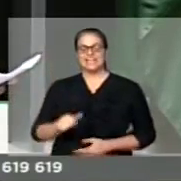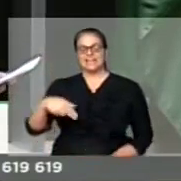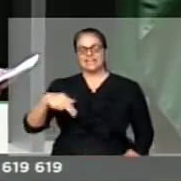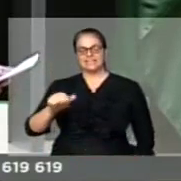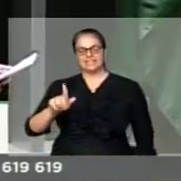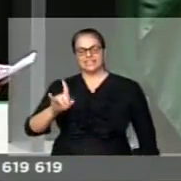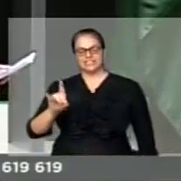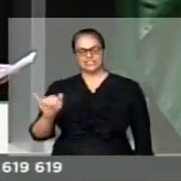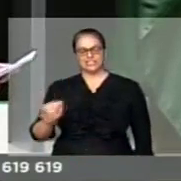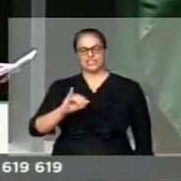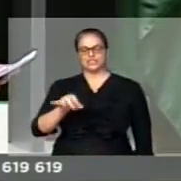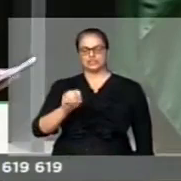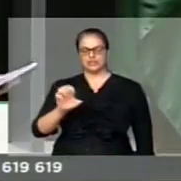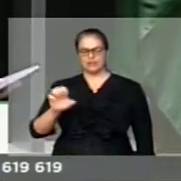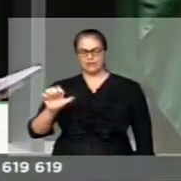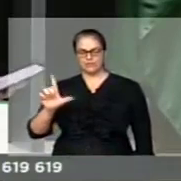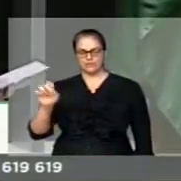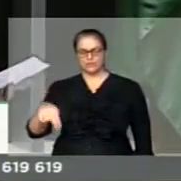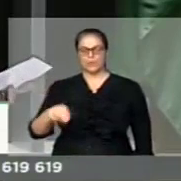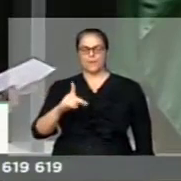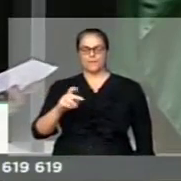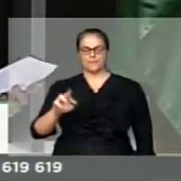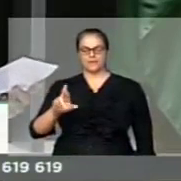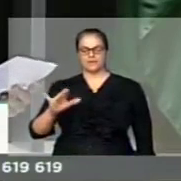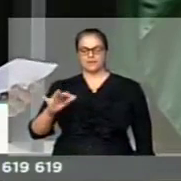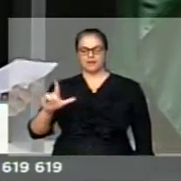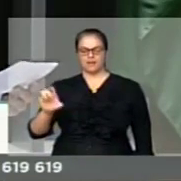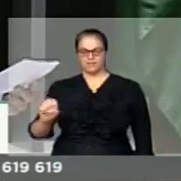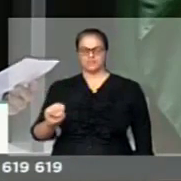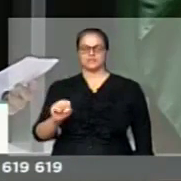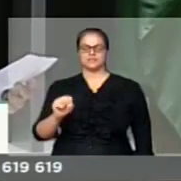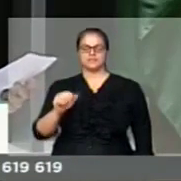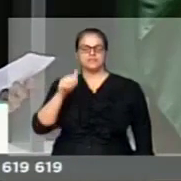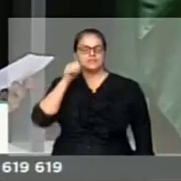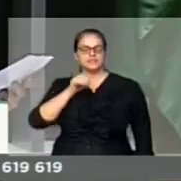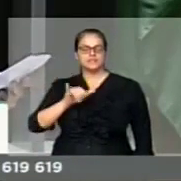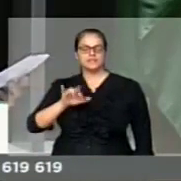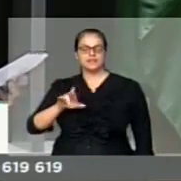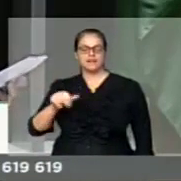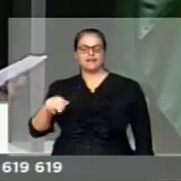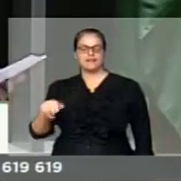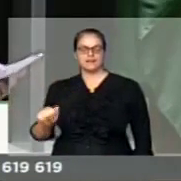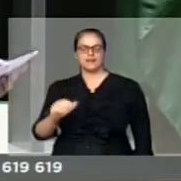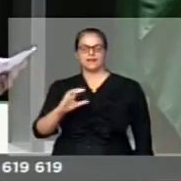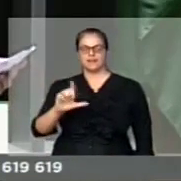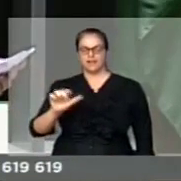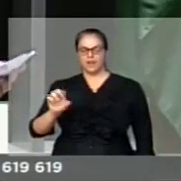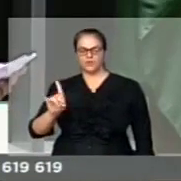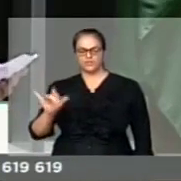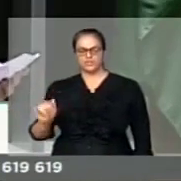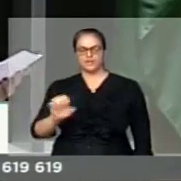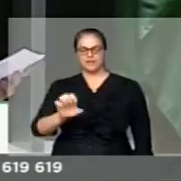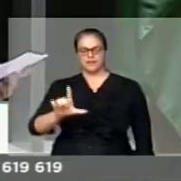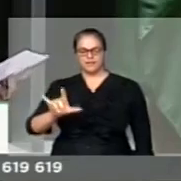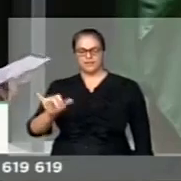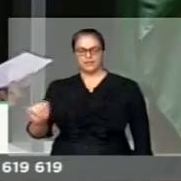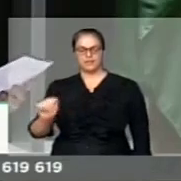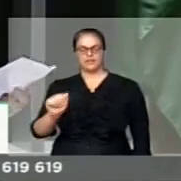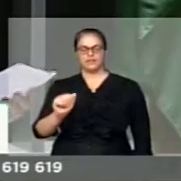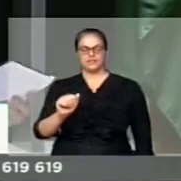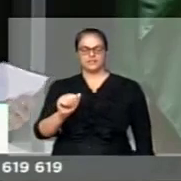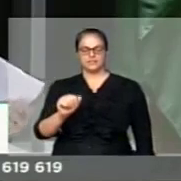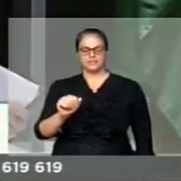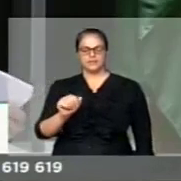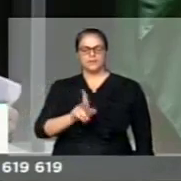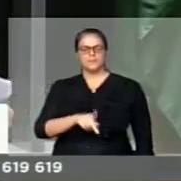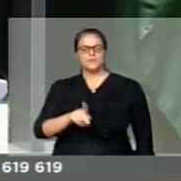Joelso Jordani, Péricles Mendel, a competente Yala Sena, a Cláudia Brandão, a Eli Lopes, o Cineas Santos,